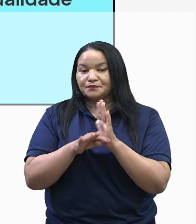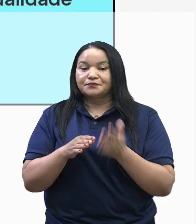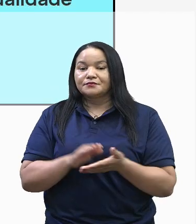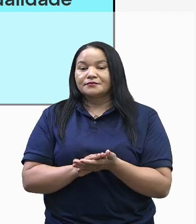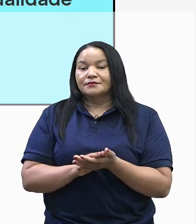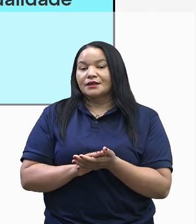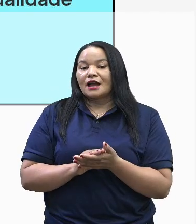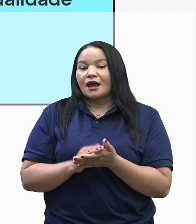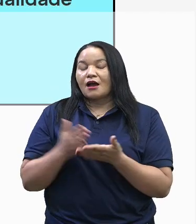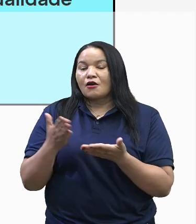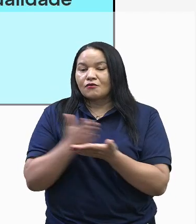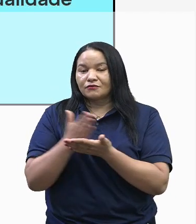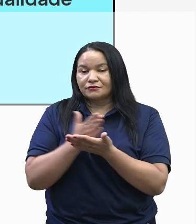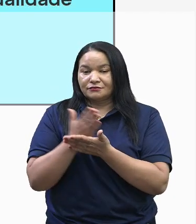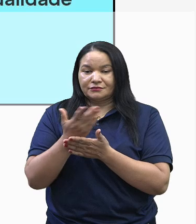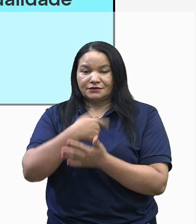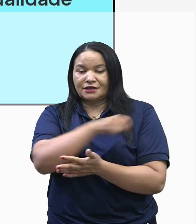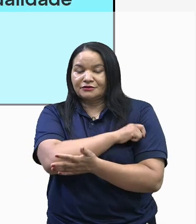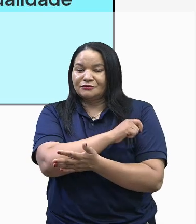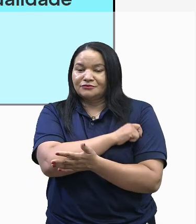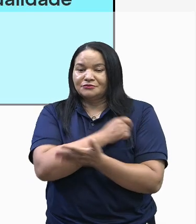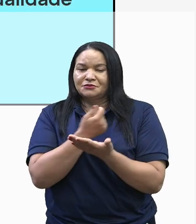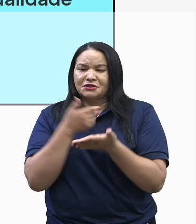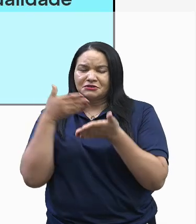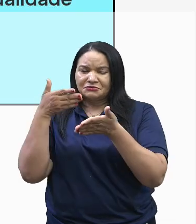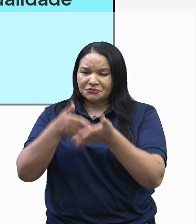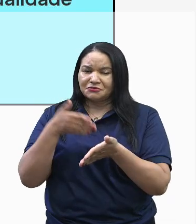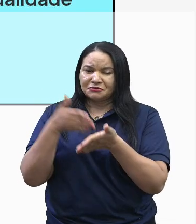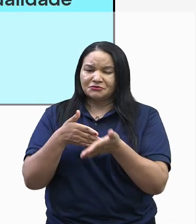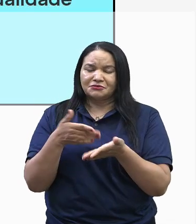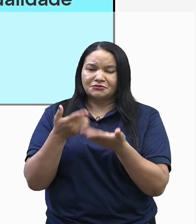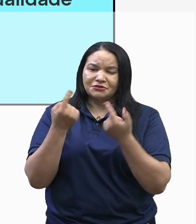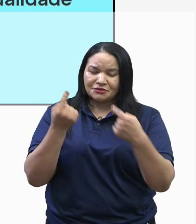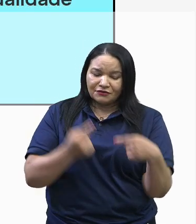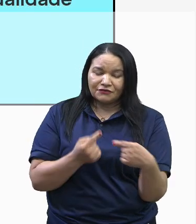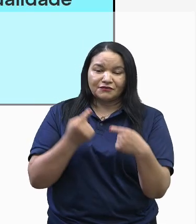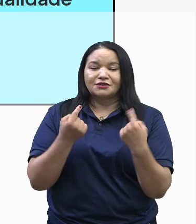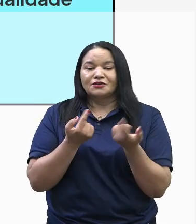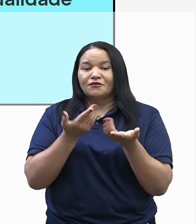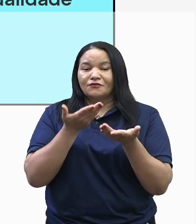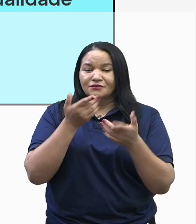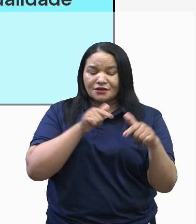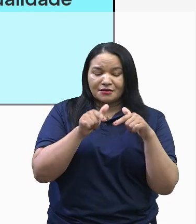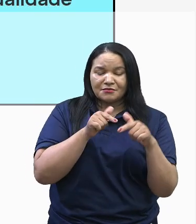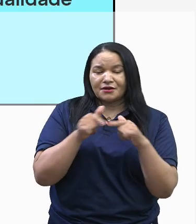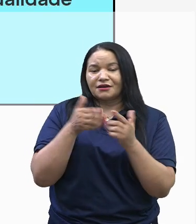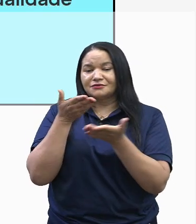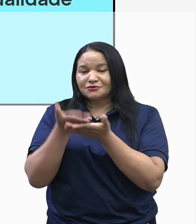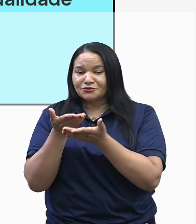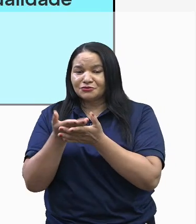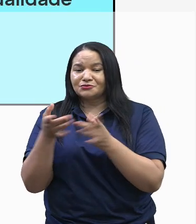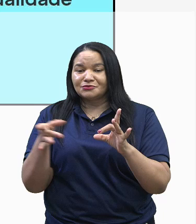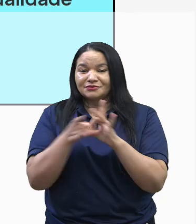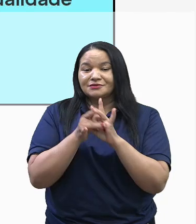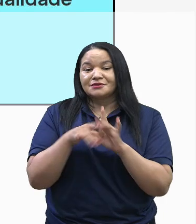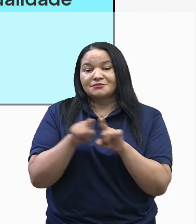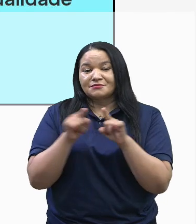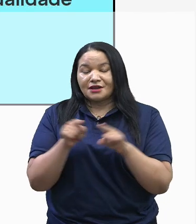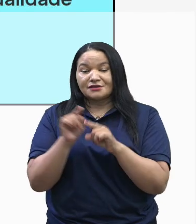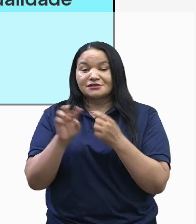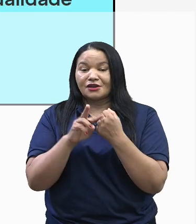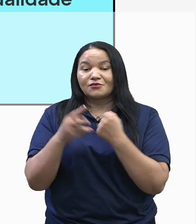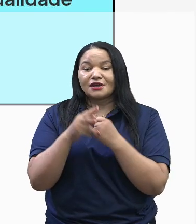enfrentam desafios diários, como conciliar o trabalho e estudo, mas reconhece que aprender a ler